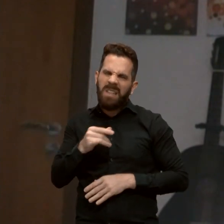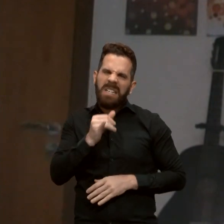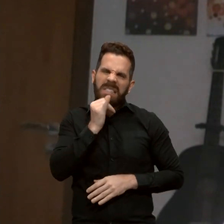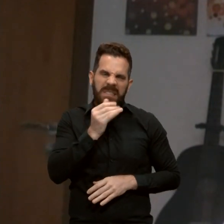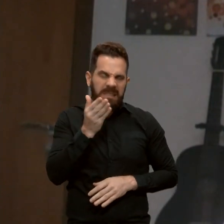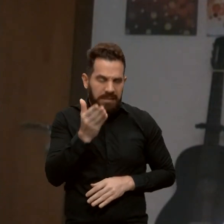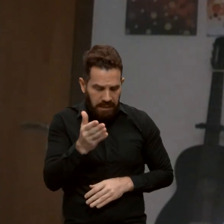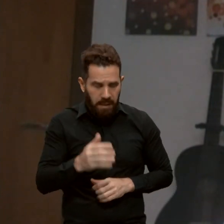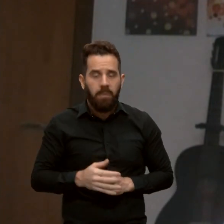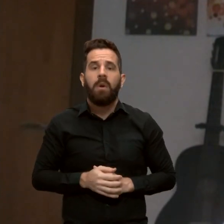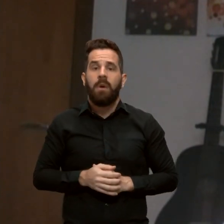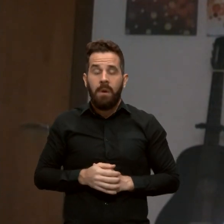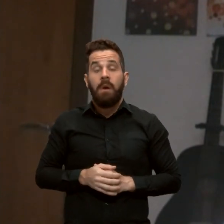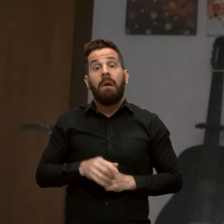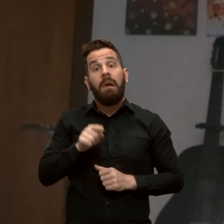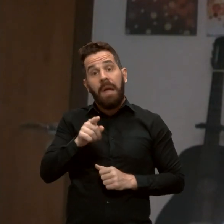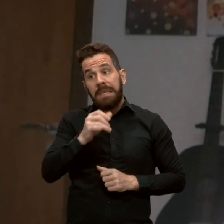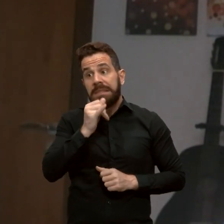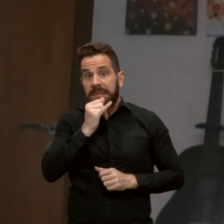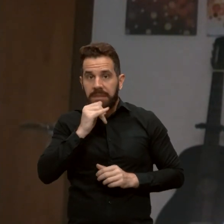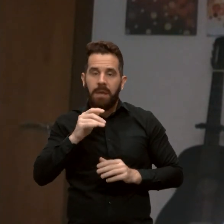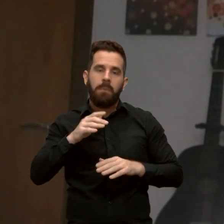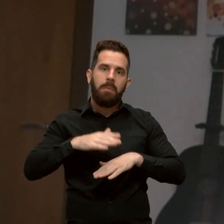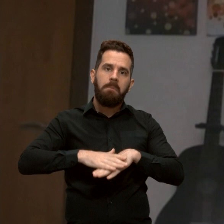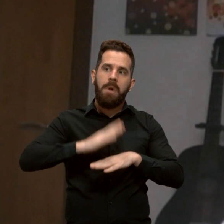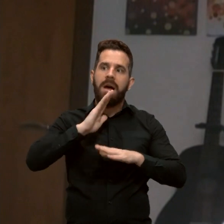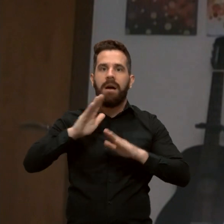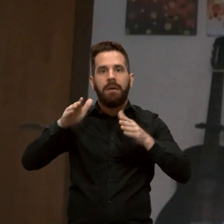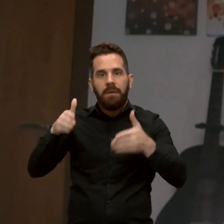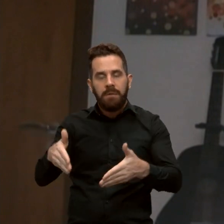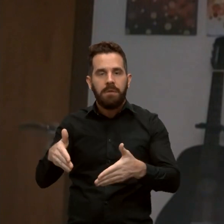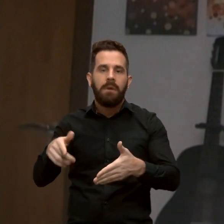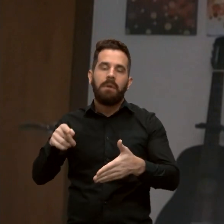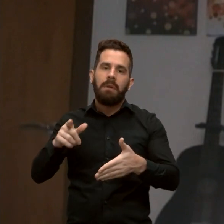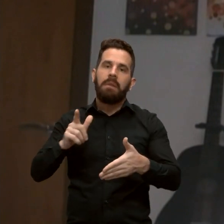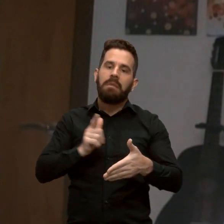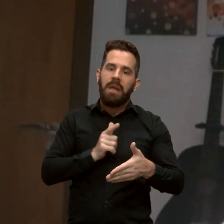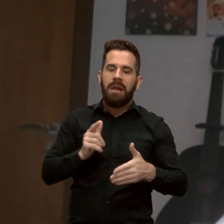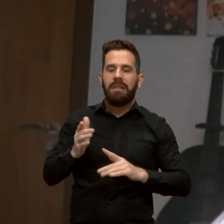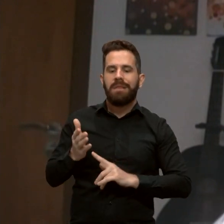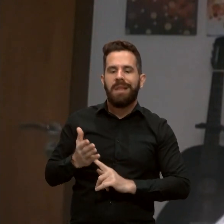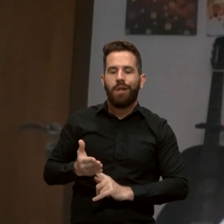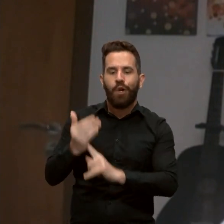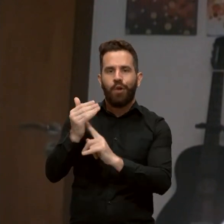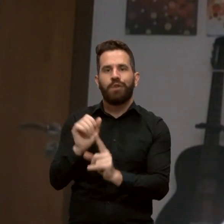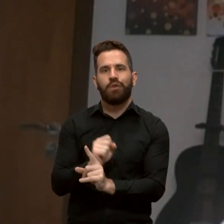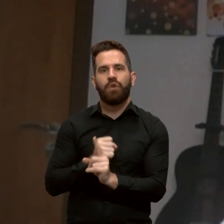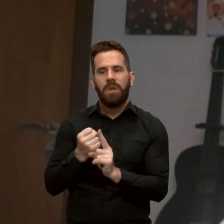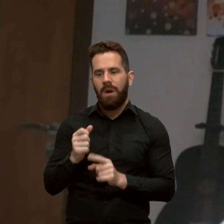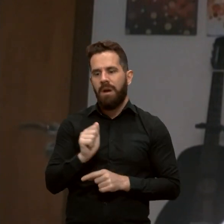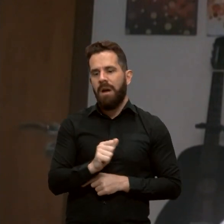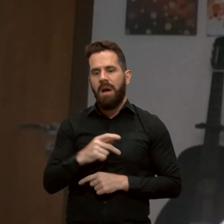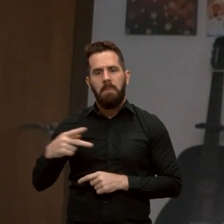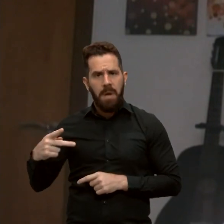né? O trabalho foi principalmente no desenvolvimento de uma tecnologia social, que é um aplicativo com uma